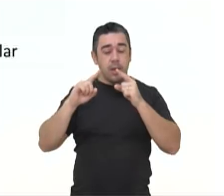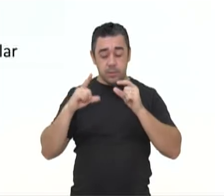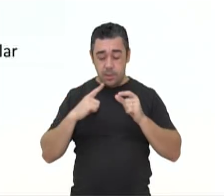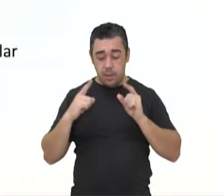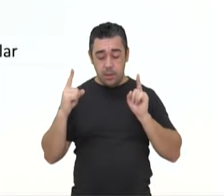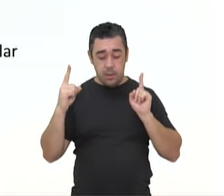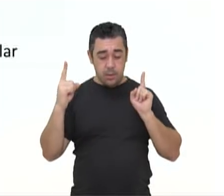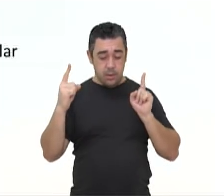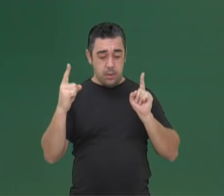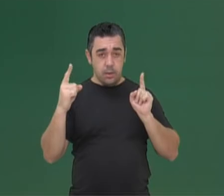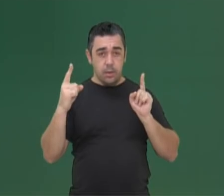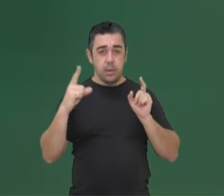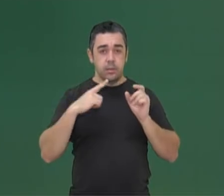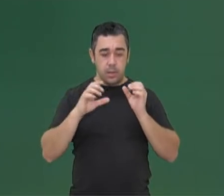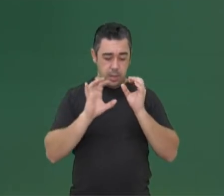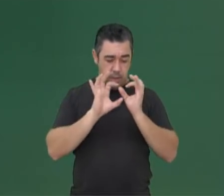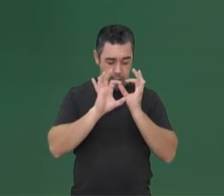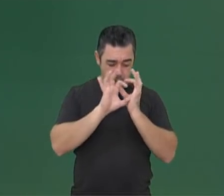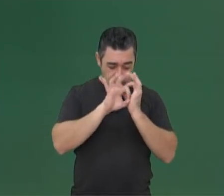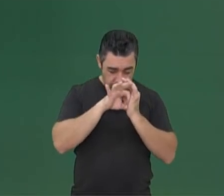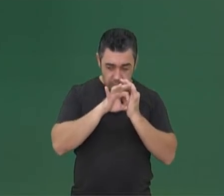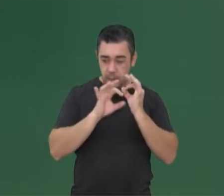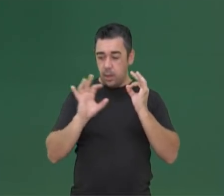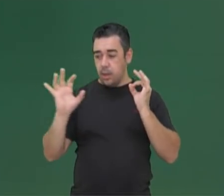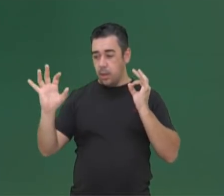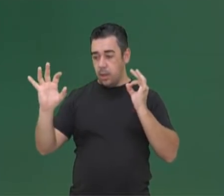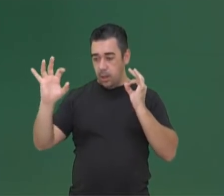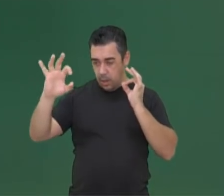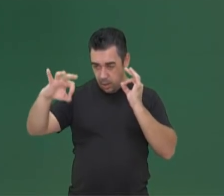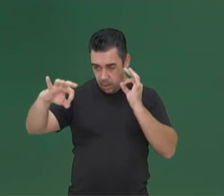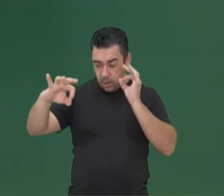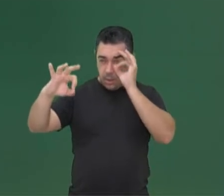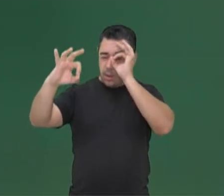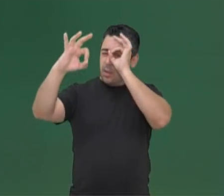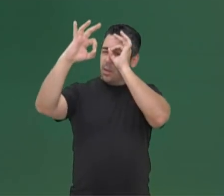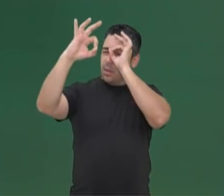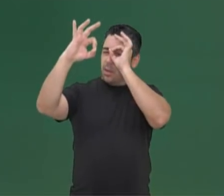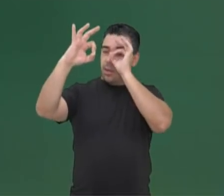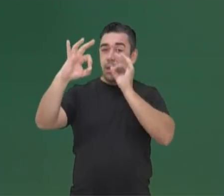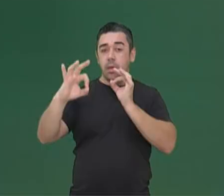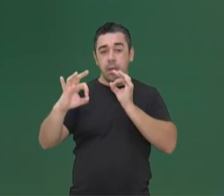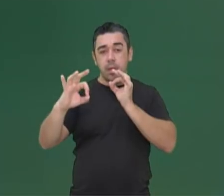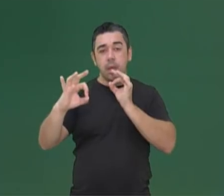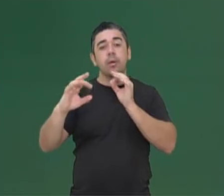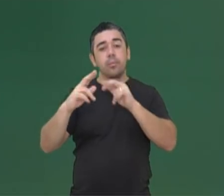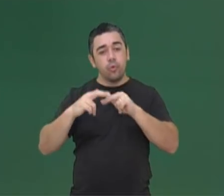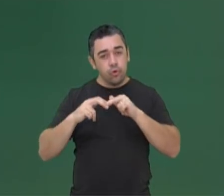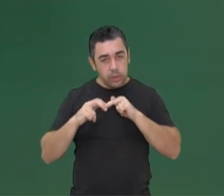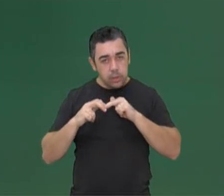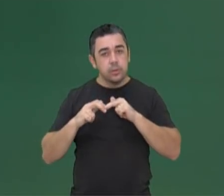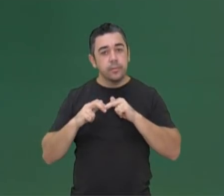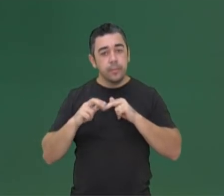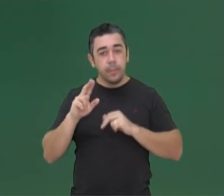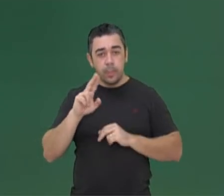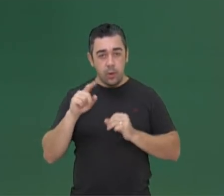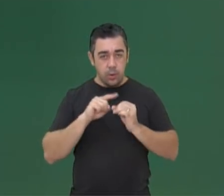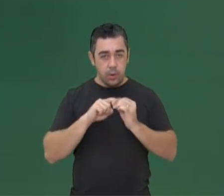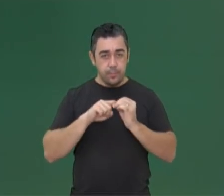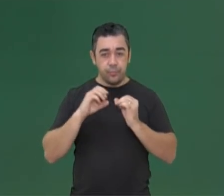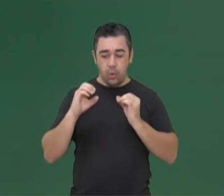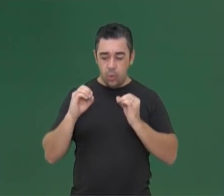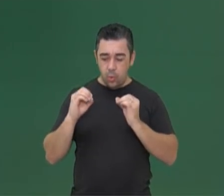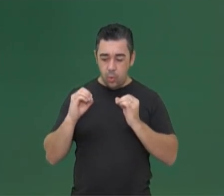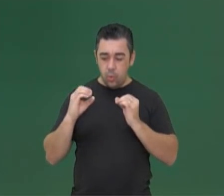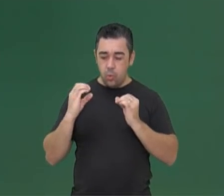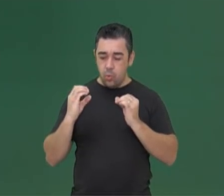desse tubo eu vou ter uma lente e na outra ponta uma outra lente. Então, uma lente eu chamo de